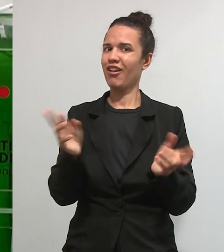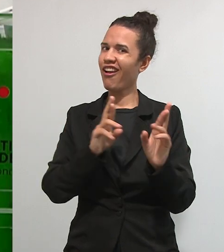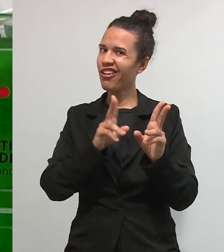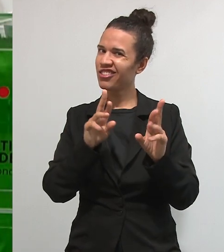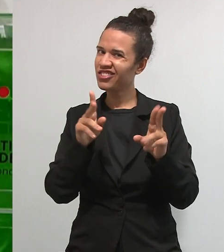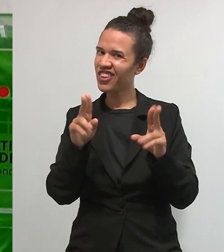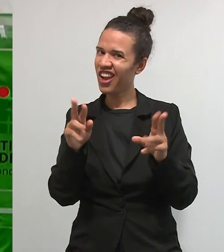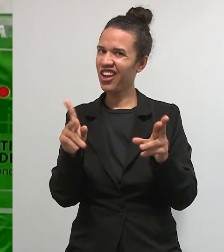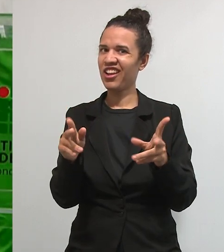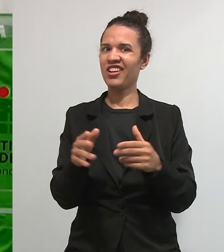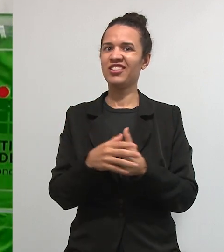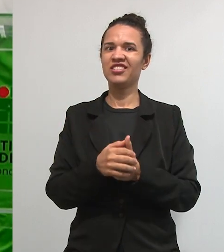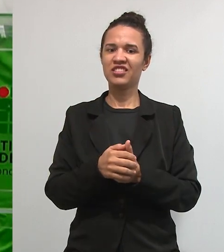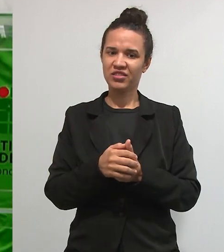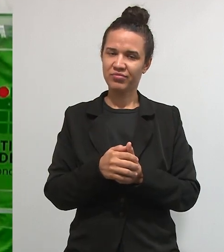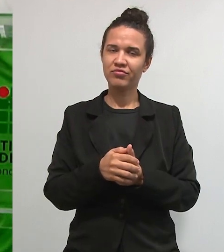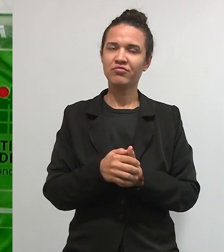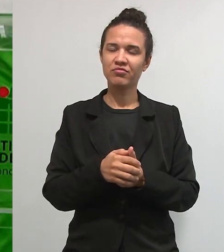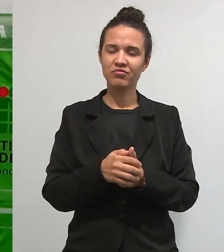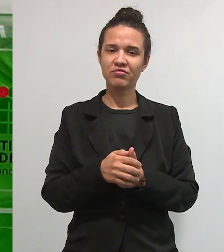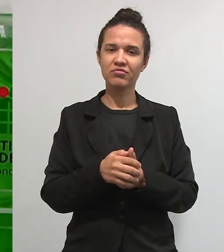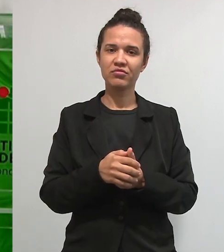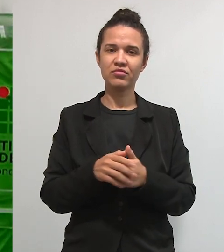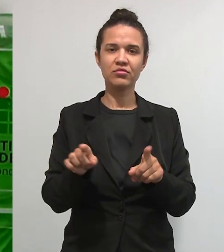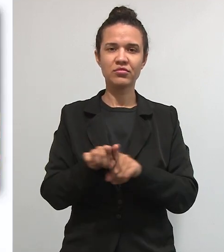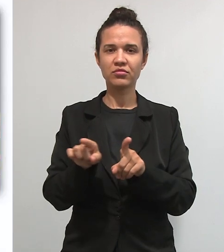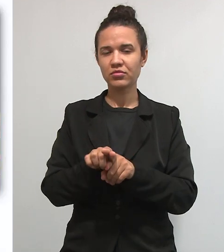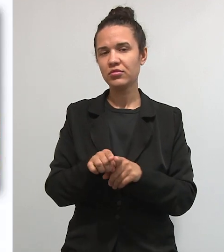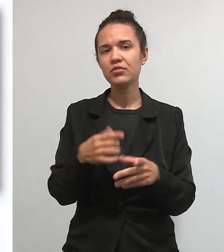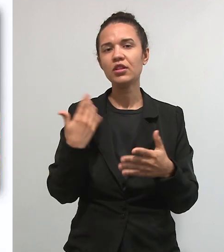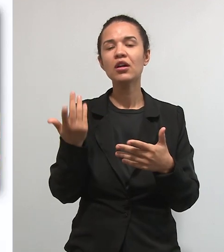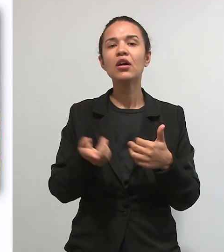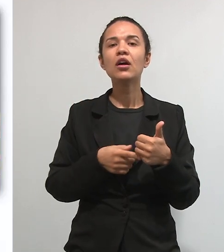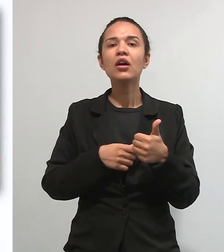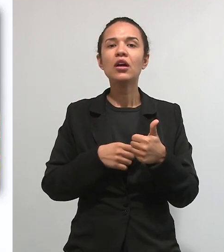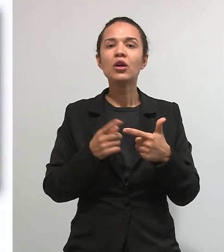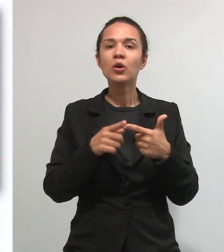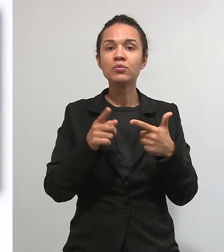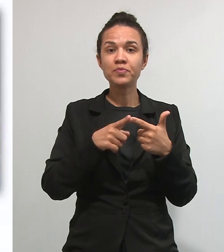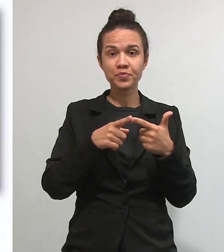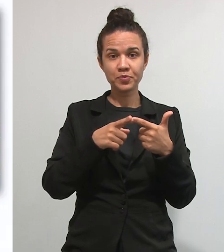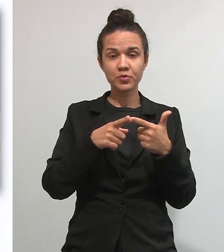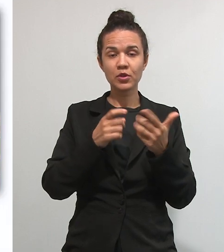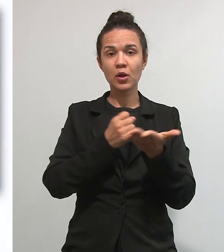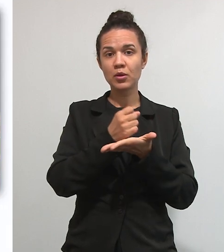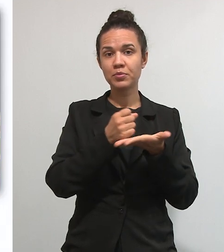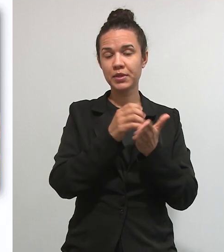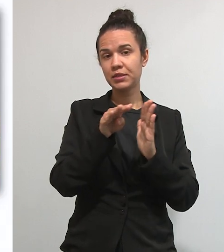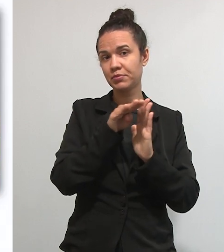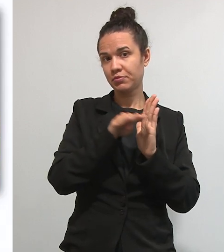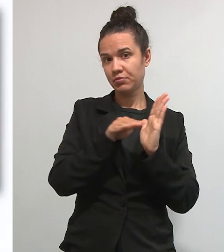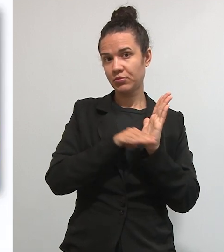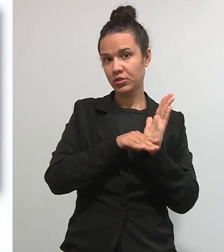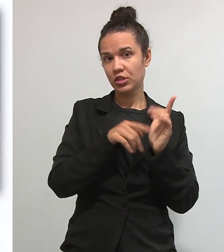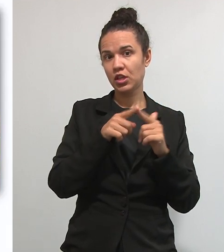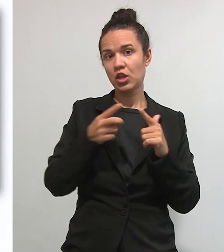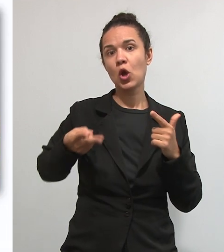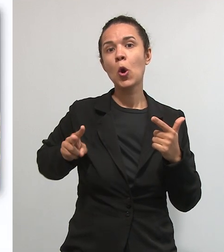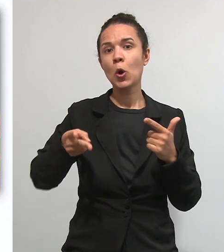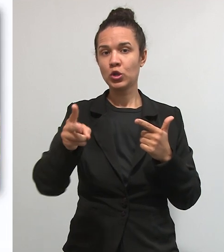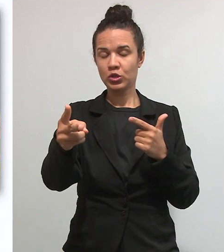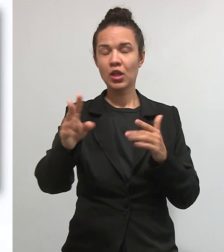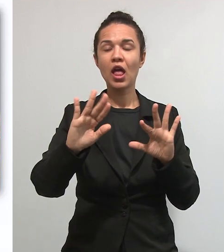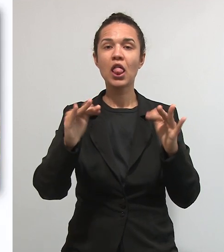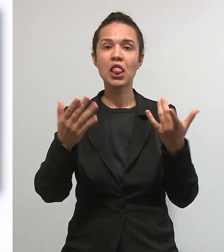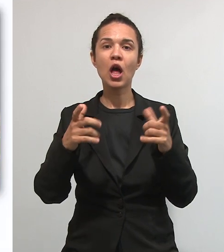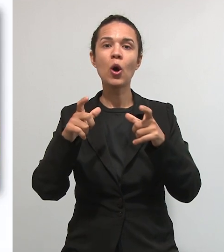pública. O próximo é o de continuidade, isso mesmo. Que ele preza? Ele